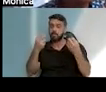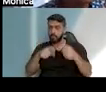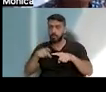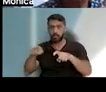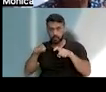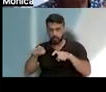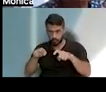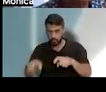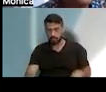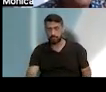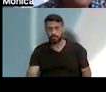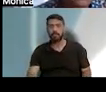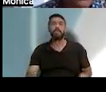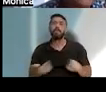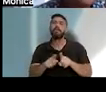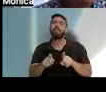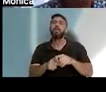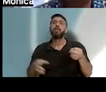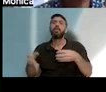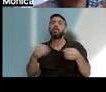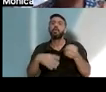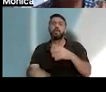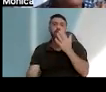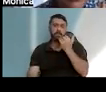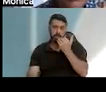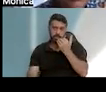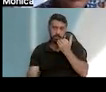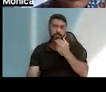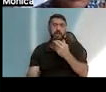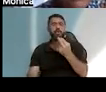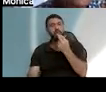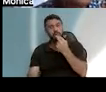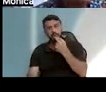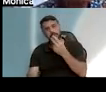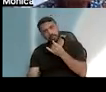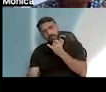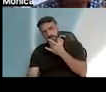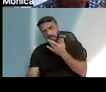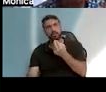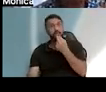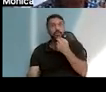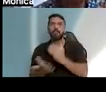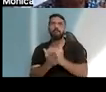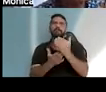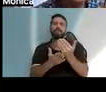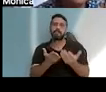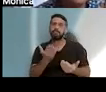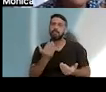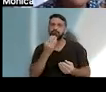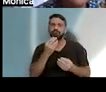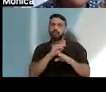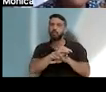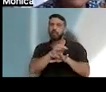também para fazer novos alimentos, mais nutritivos, por exemplo. Ou tem esta